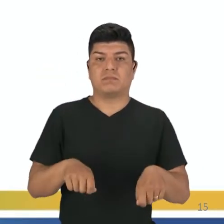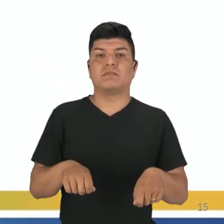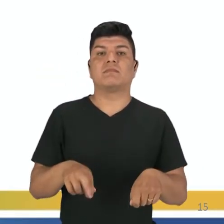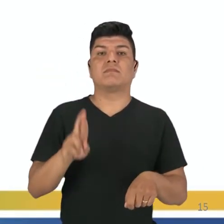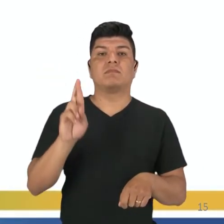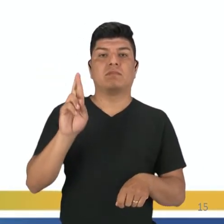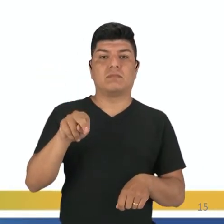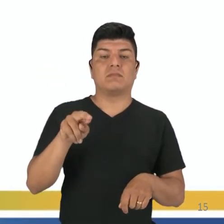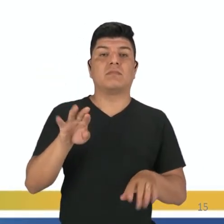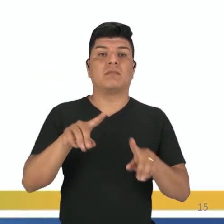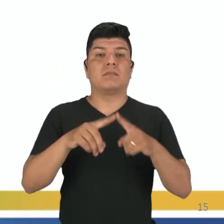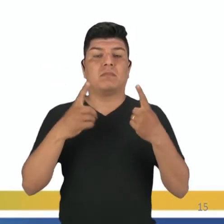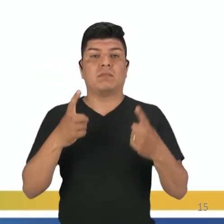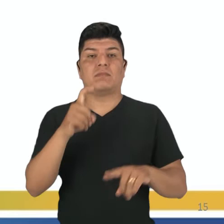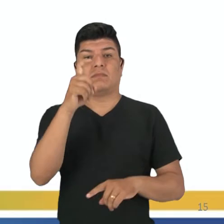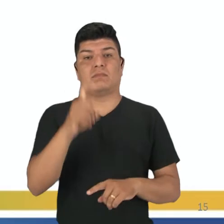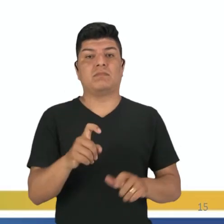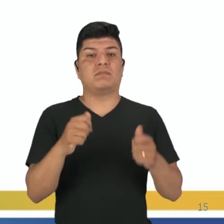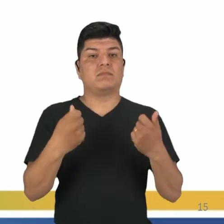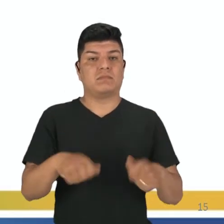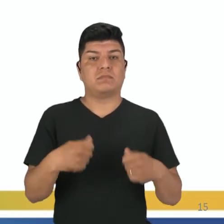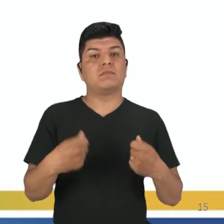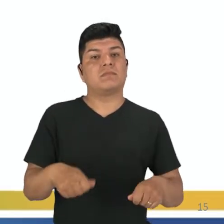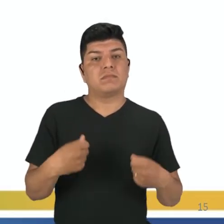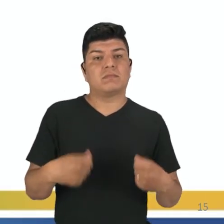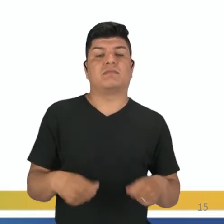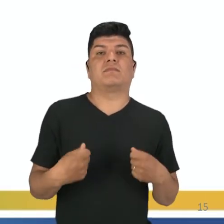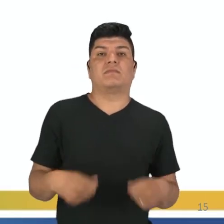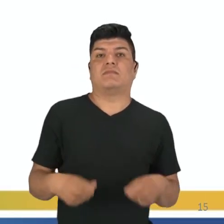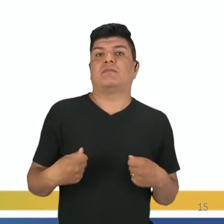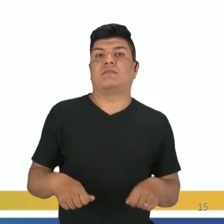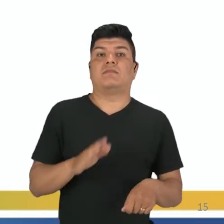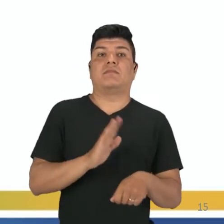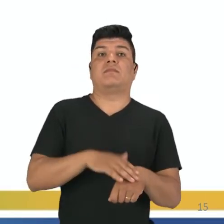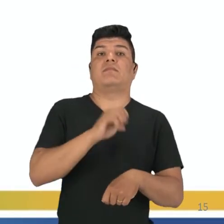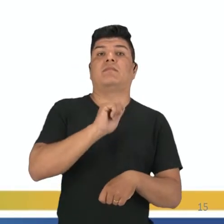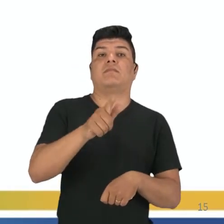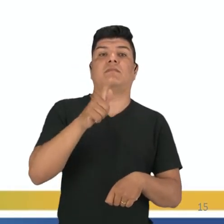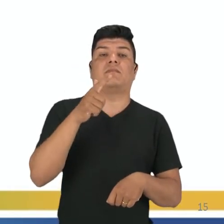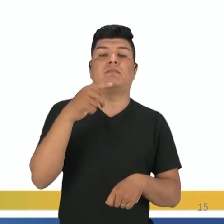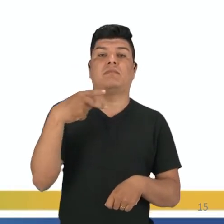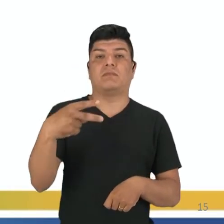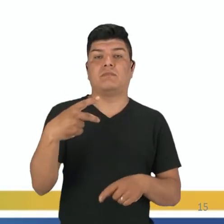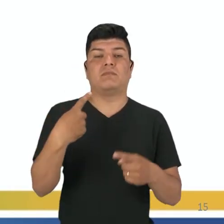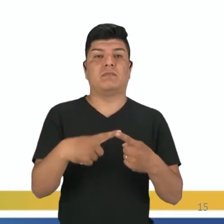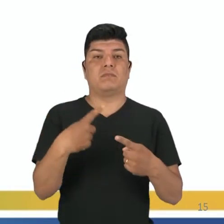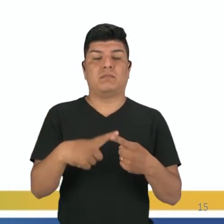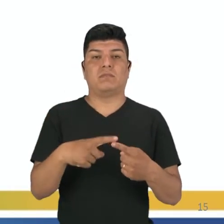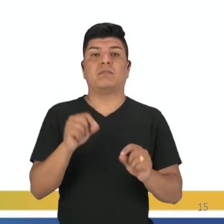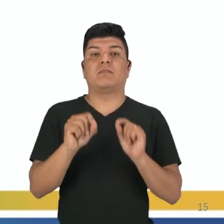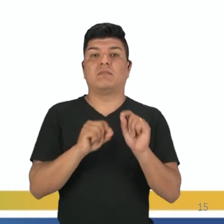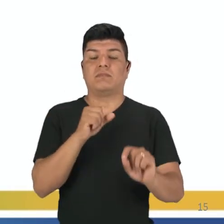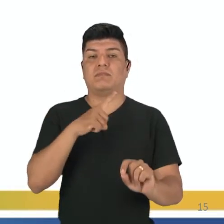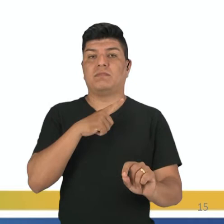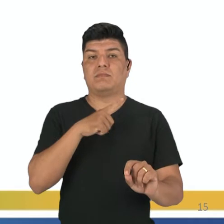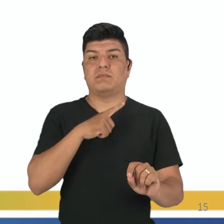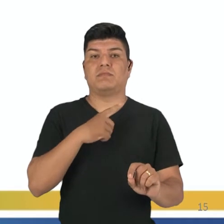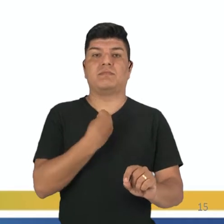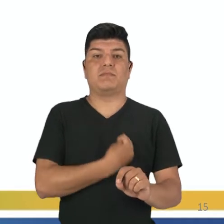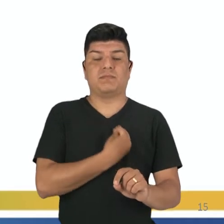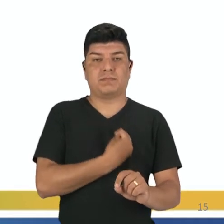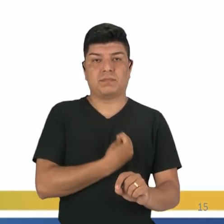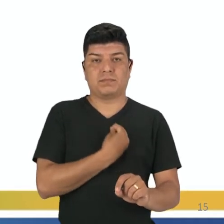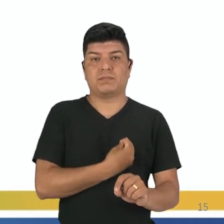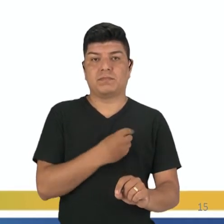reais, mas o x tem que ser necessariamente maior do que 2 para satisfazer a condição de